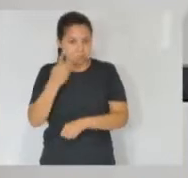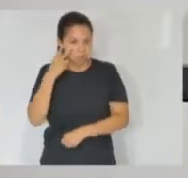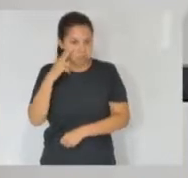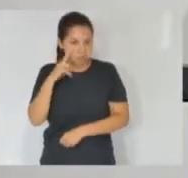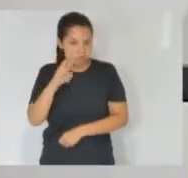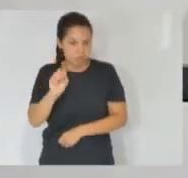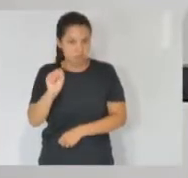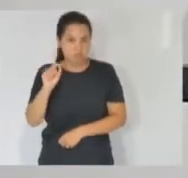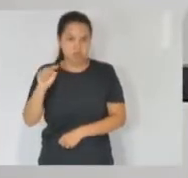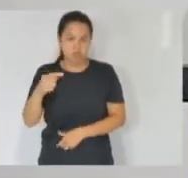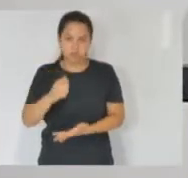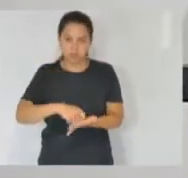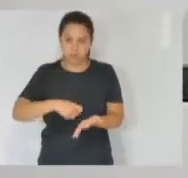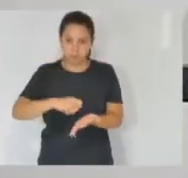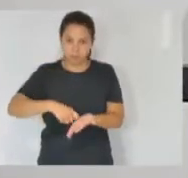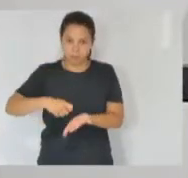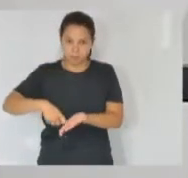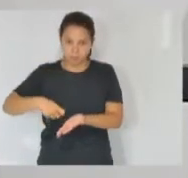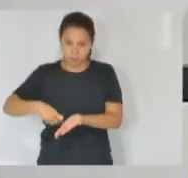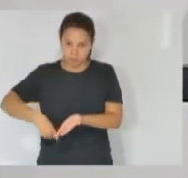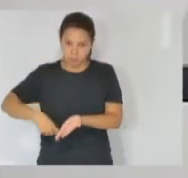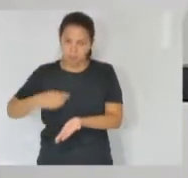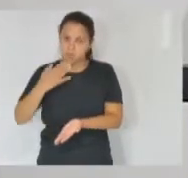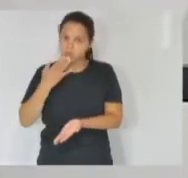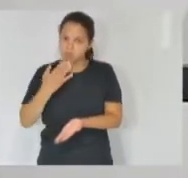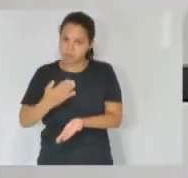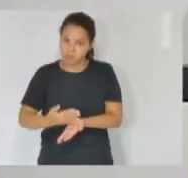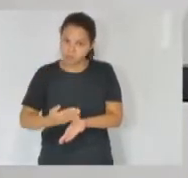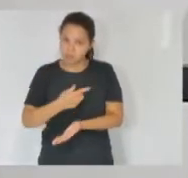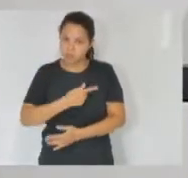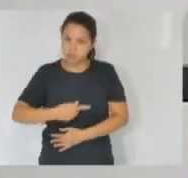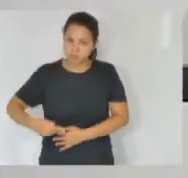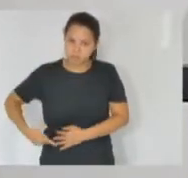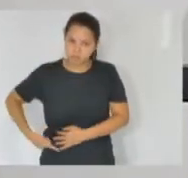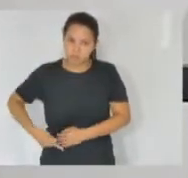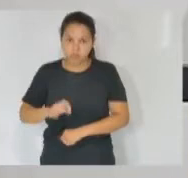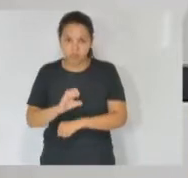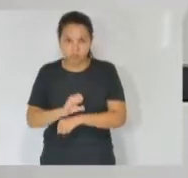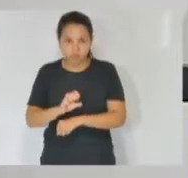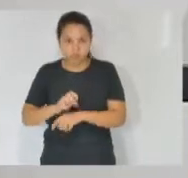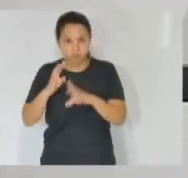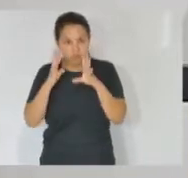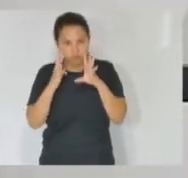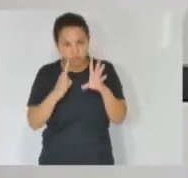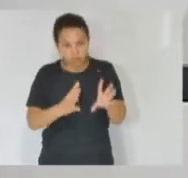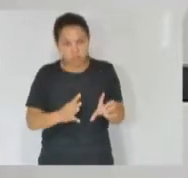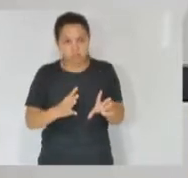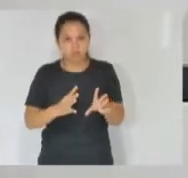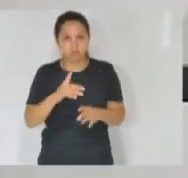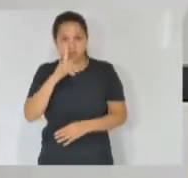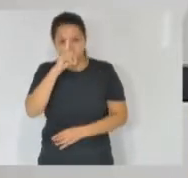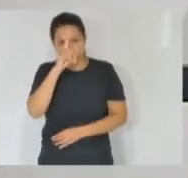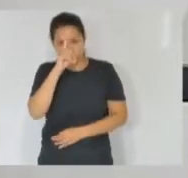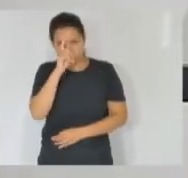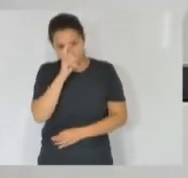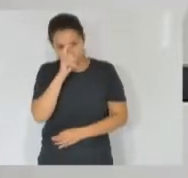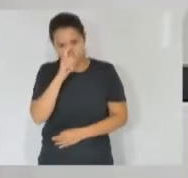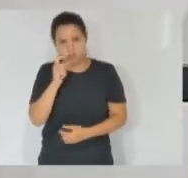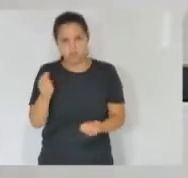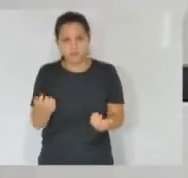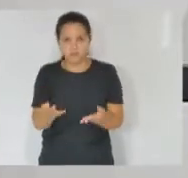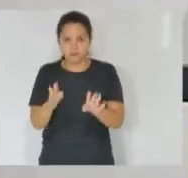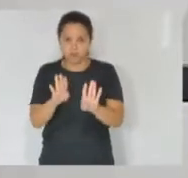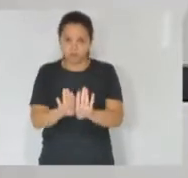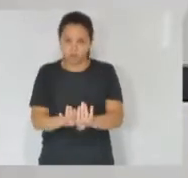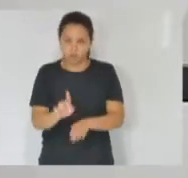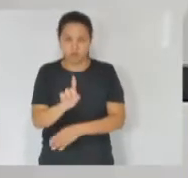assinaturas, um apelo para que o governo do estado olhe para o nosso hospital e que não deixe fechar o nosso hospital regional, que atende toda a